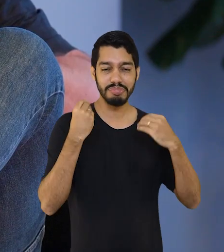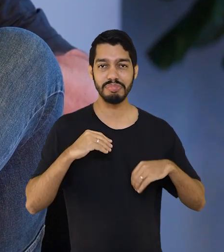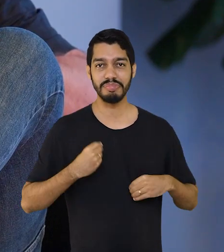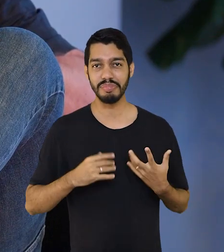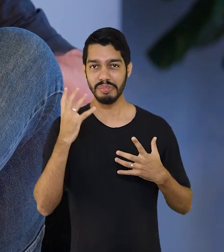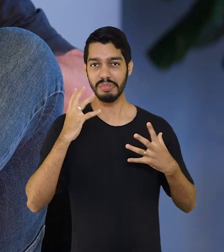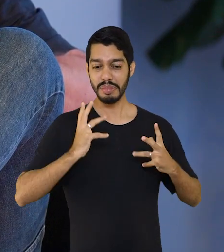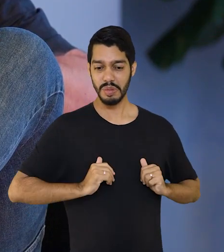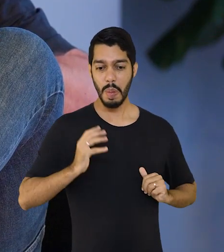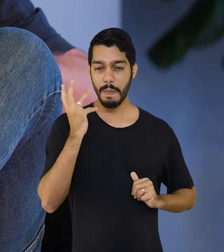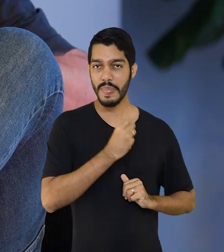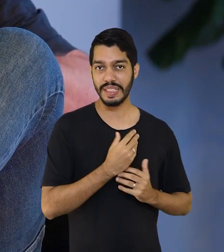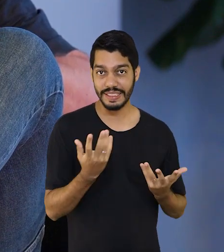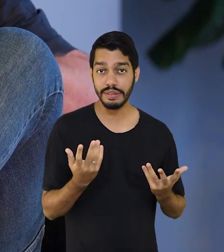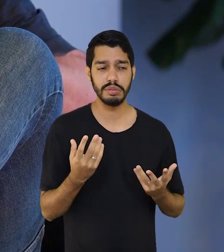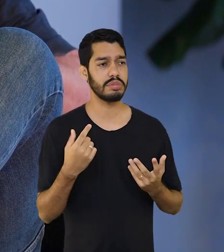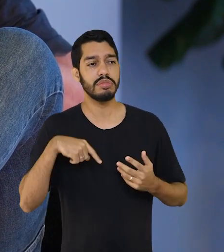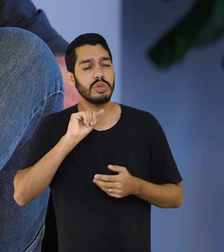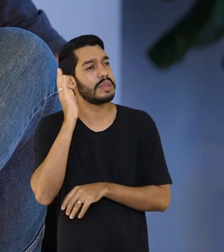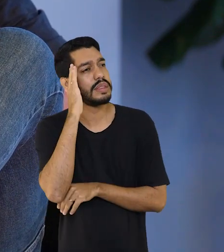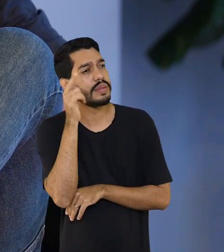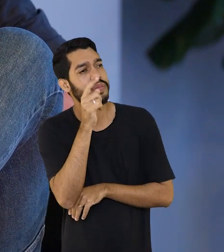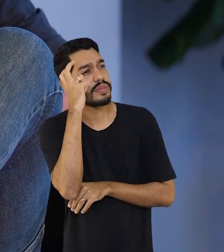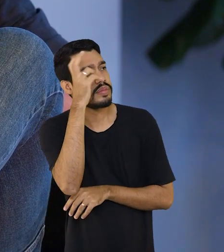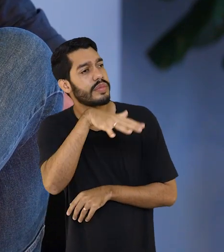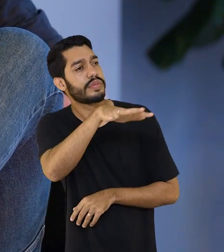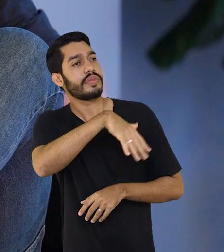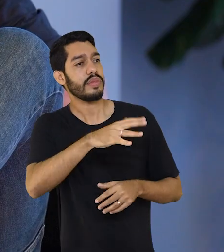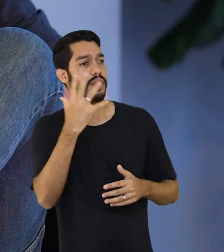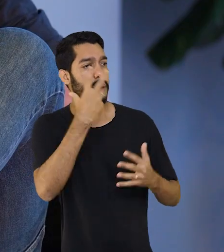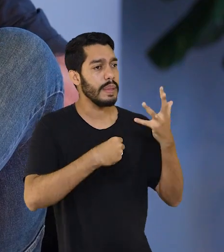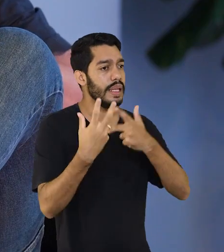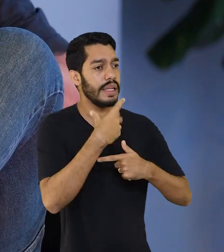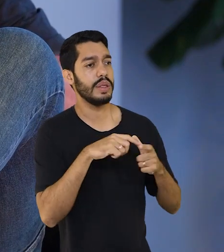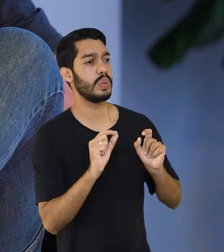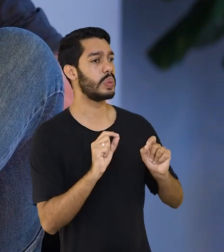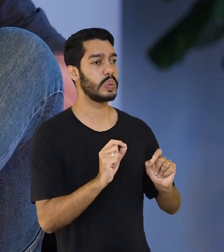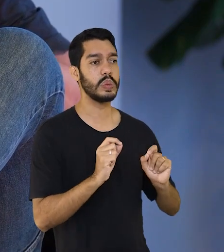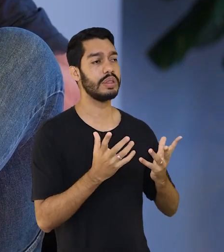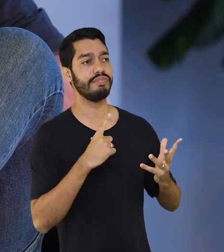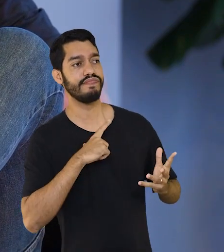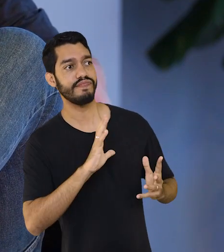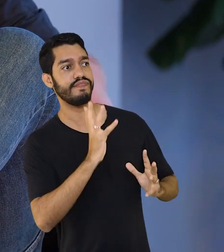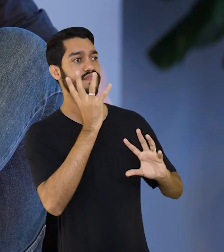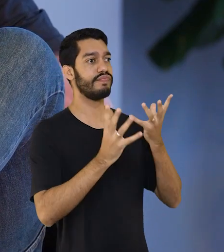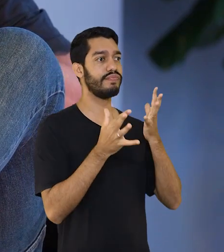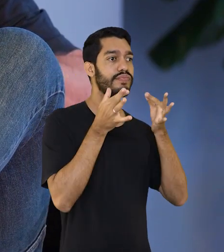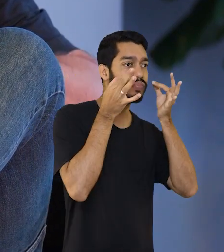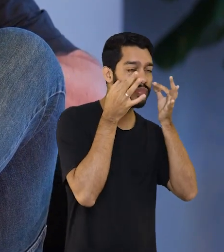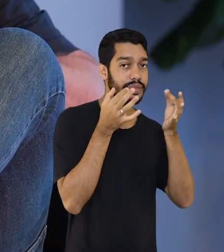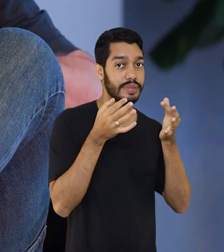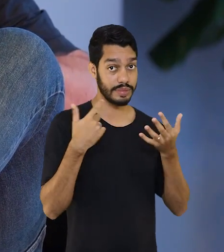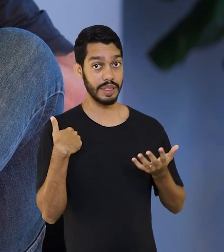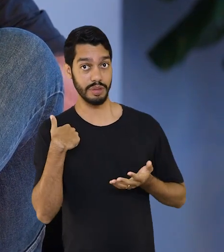Exatamente. Usa, cara, deixa eu entender o que está acontecendo na cultura de beleza, de cuidados com a pele, de cuidados com o cabelo, enfim. Então, a nossa promessa é essa. Eu